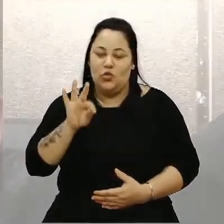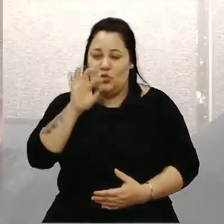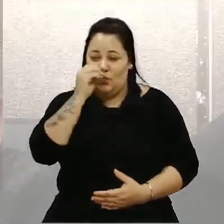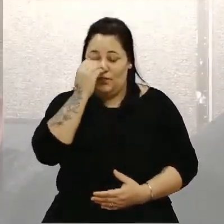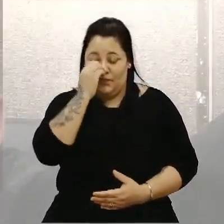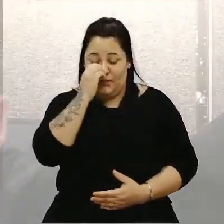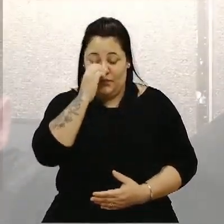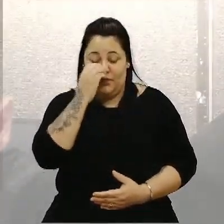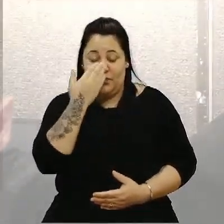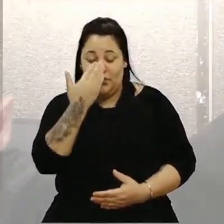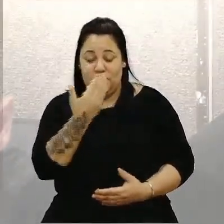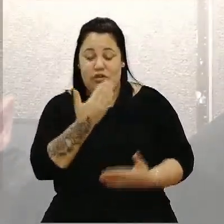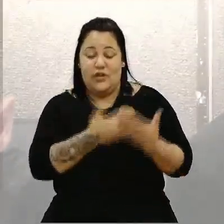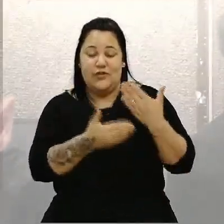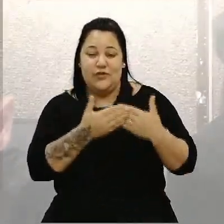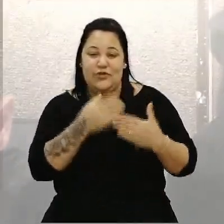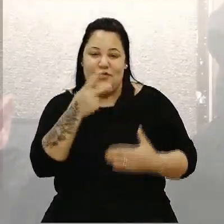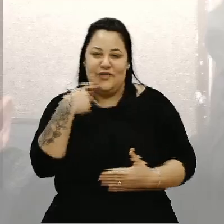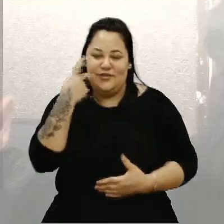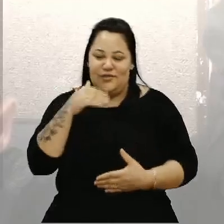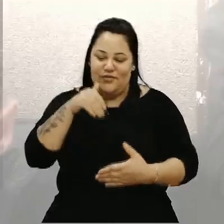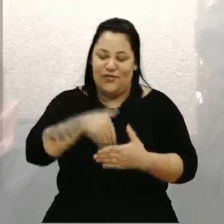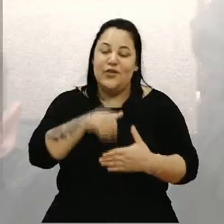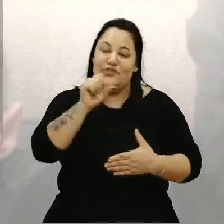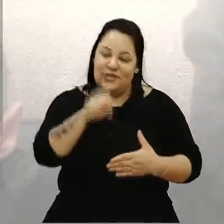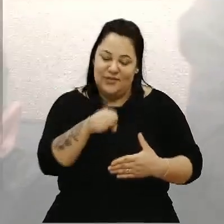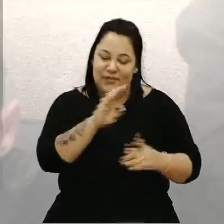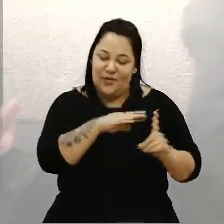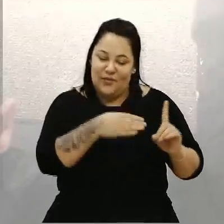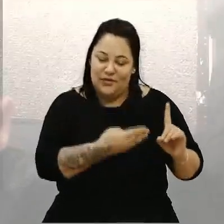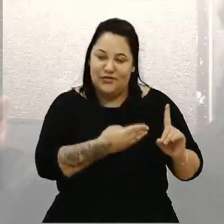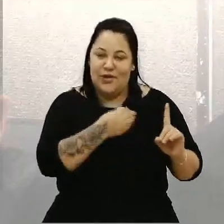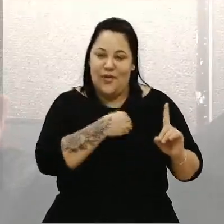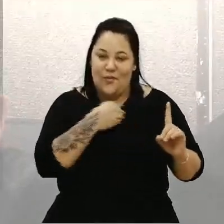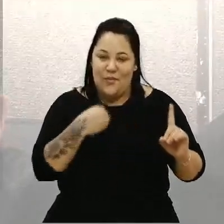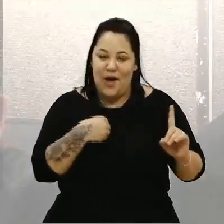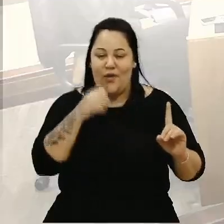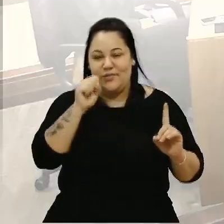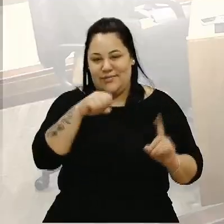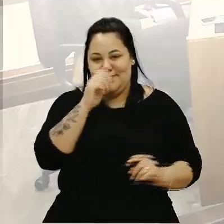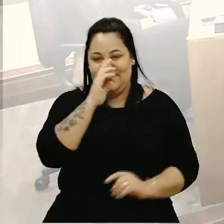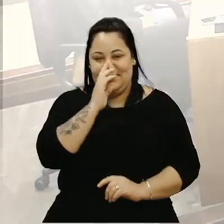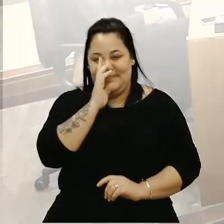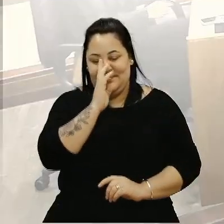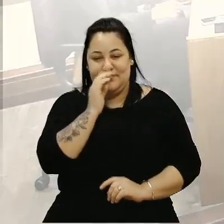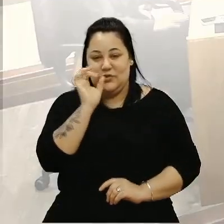sim para homenagear o Dr. Mauro José Zaparoli. Era isso, senhora presidente.